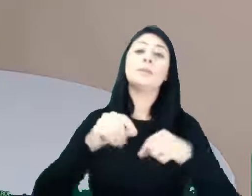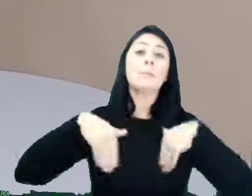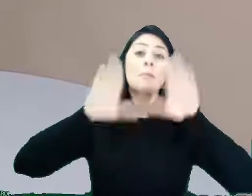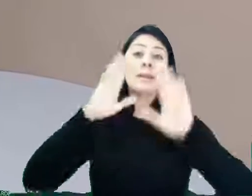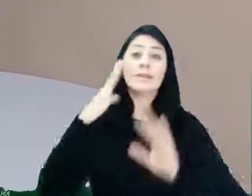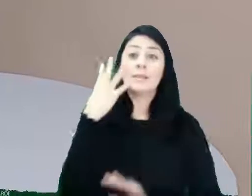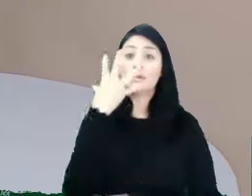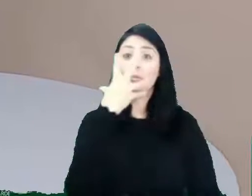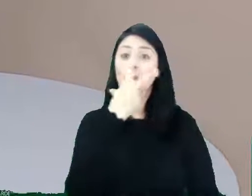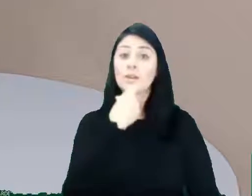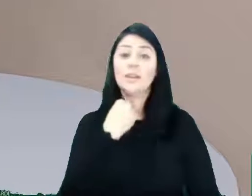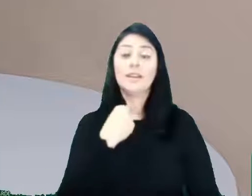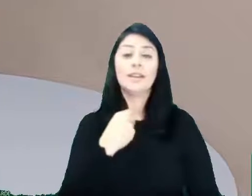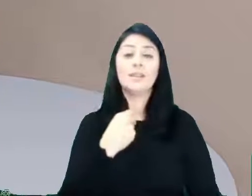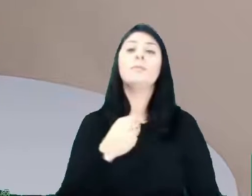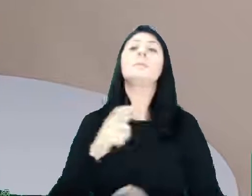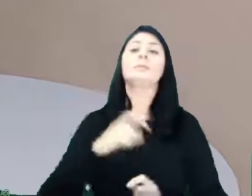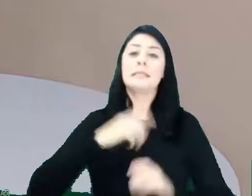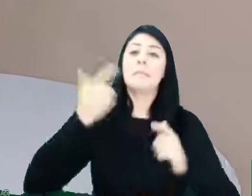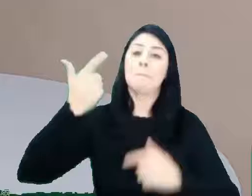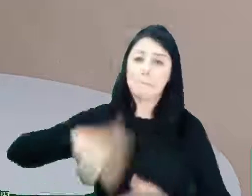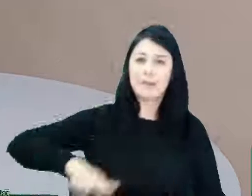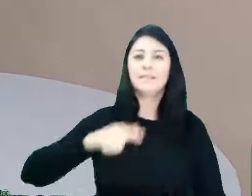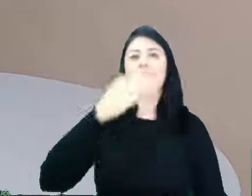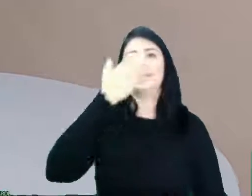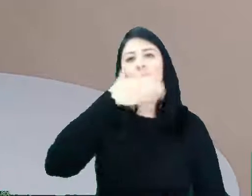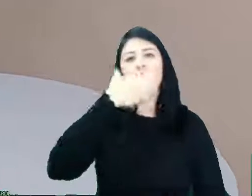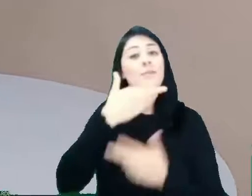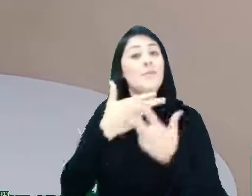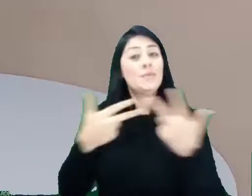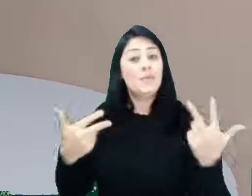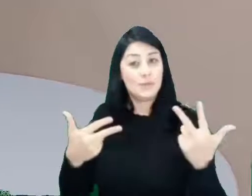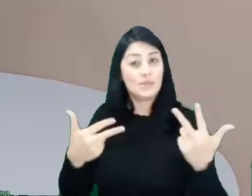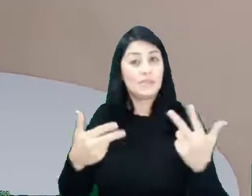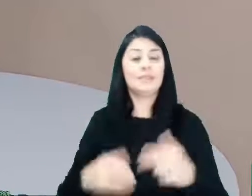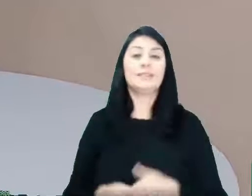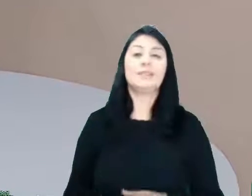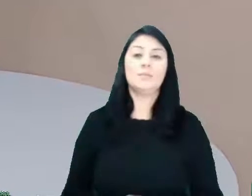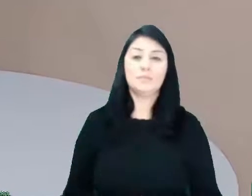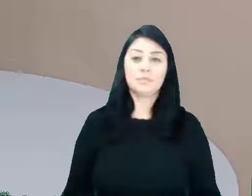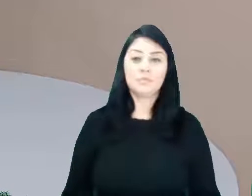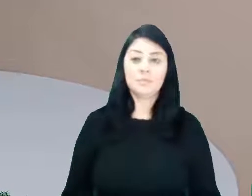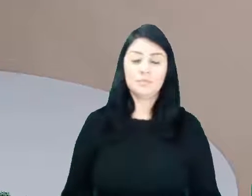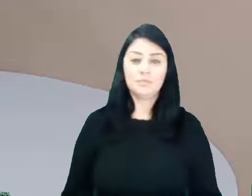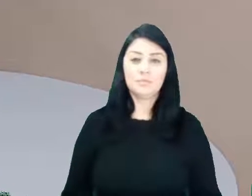Agora, para o meu espetinho ficar mais bonito, eu vou colocar mais frutas.